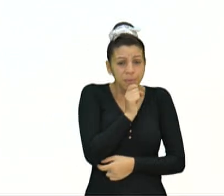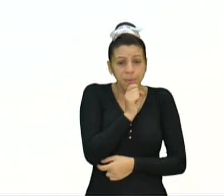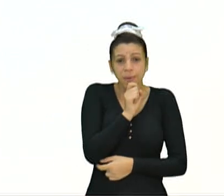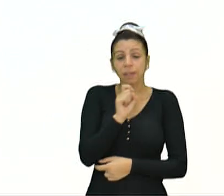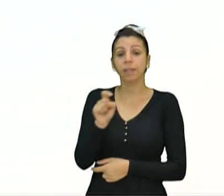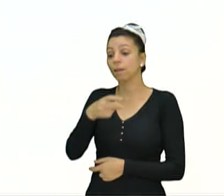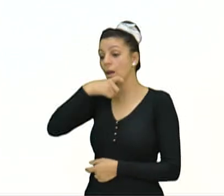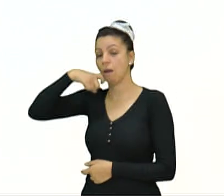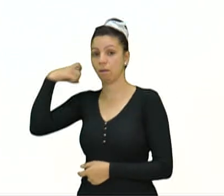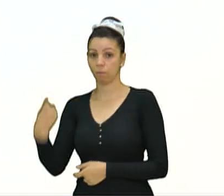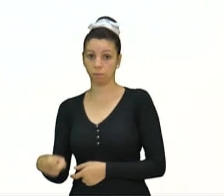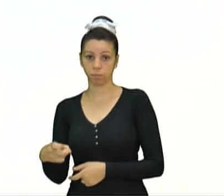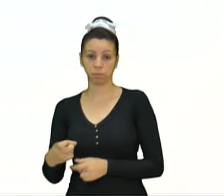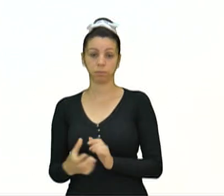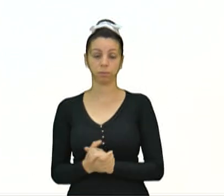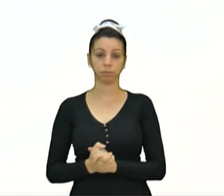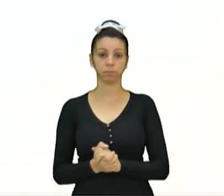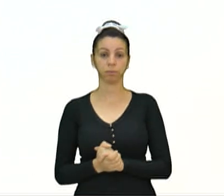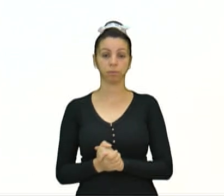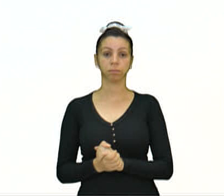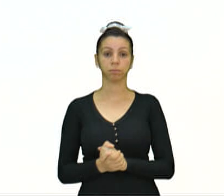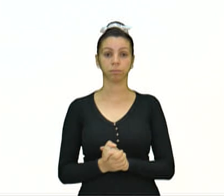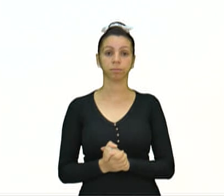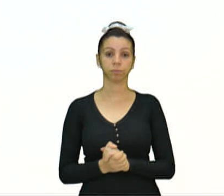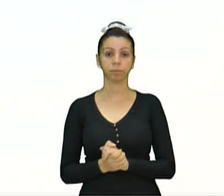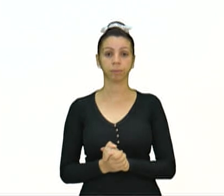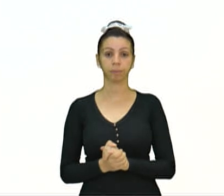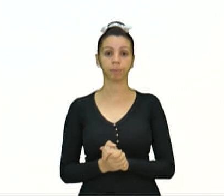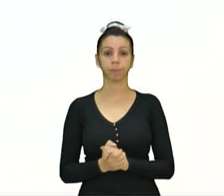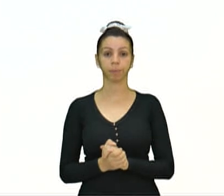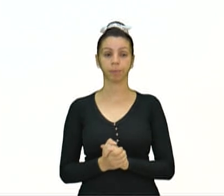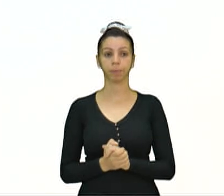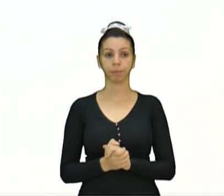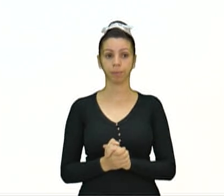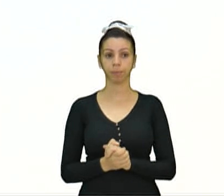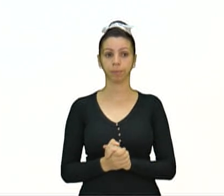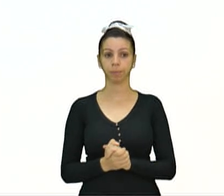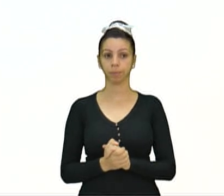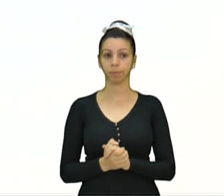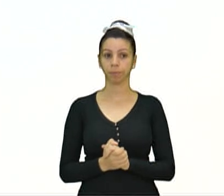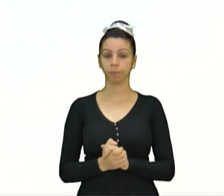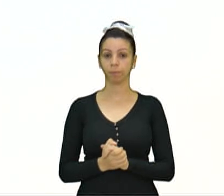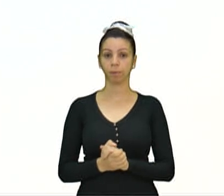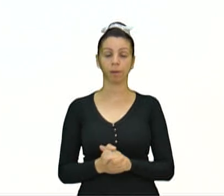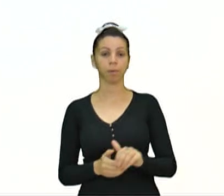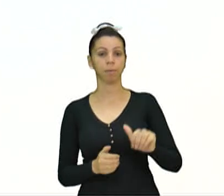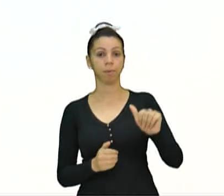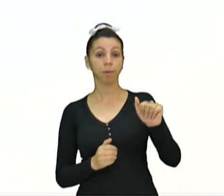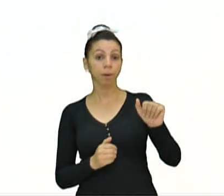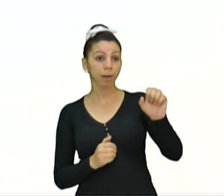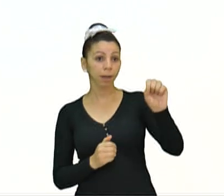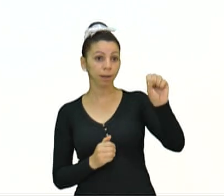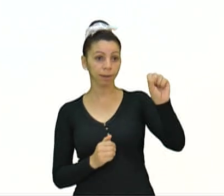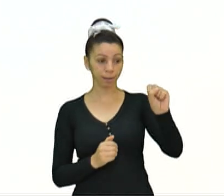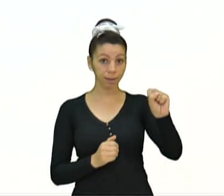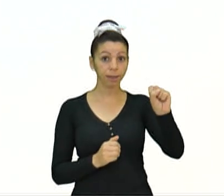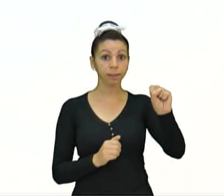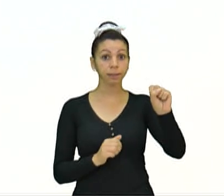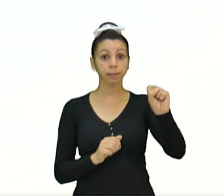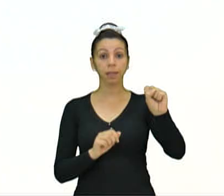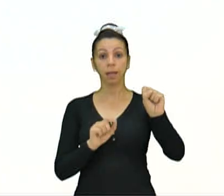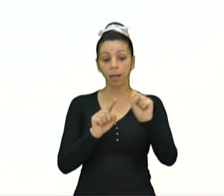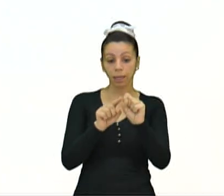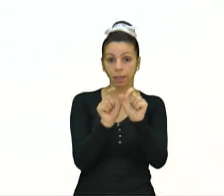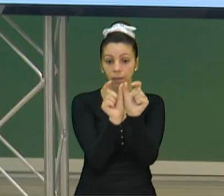formar o comparativo de igualdade, é aquela estrutura ali. As, tão, daí entra o adjetivo, e o segundo